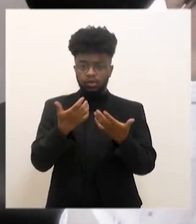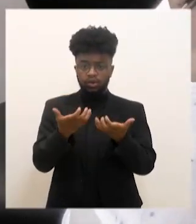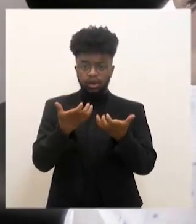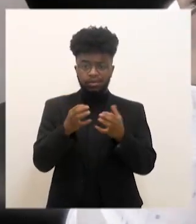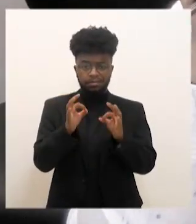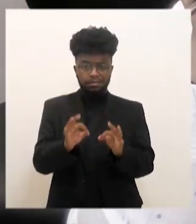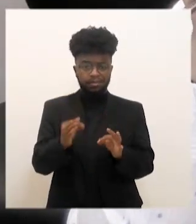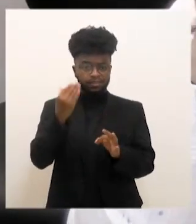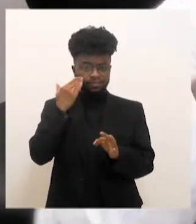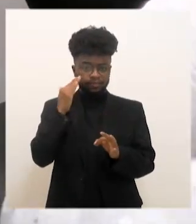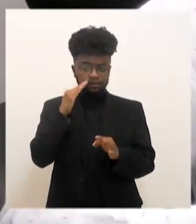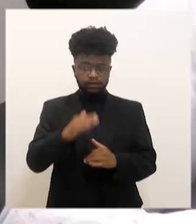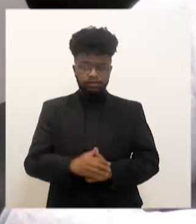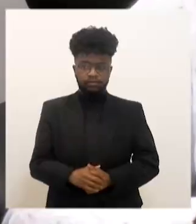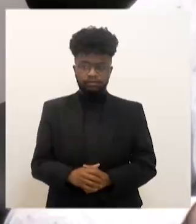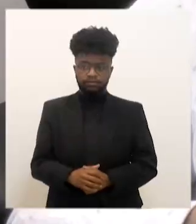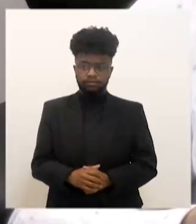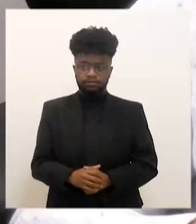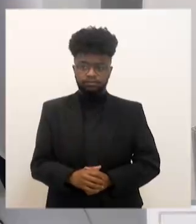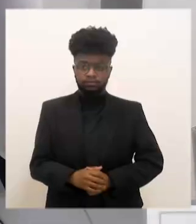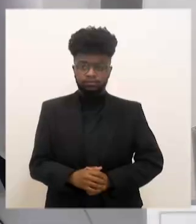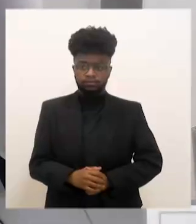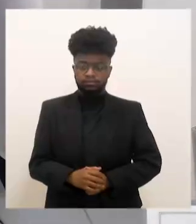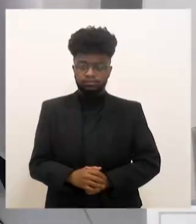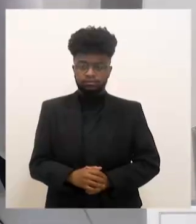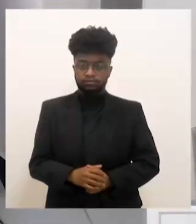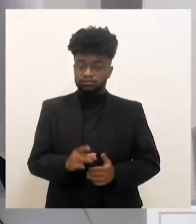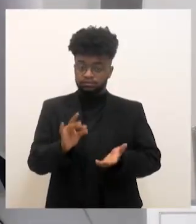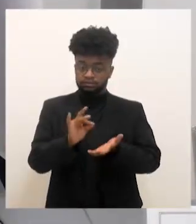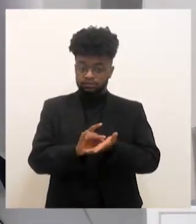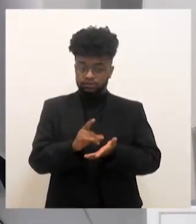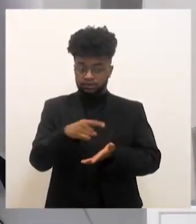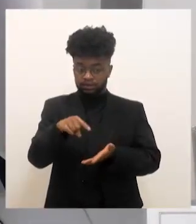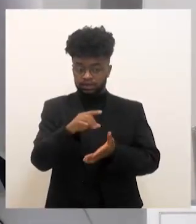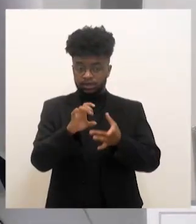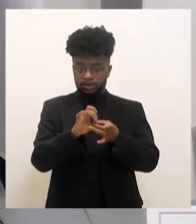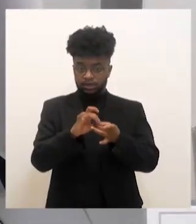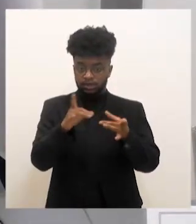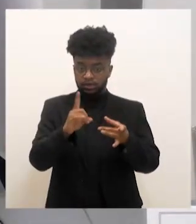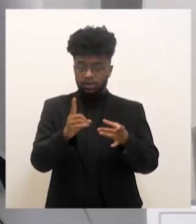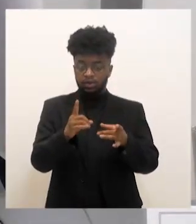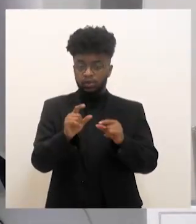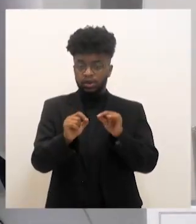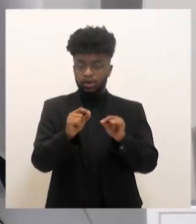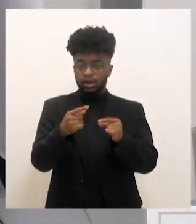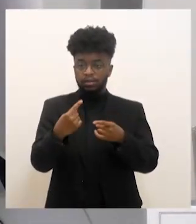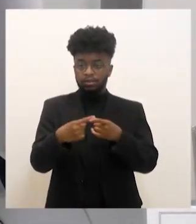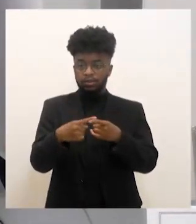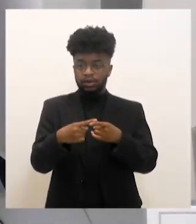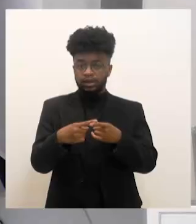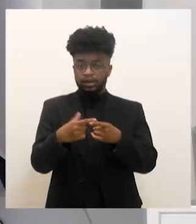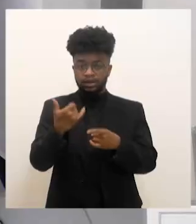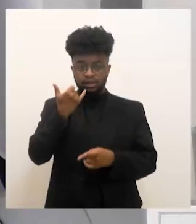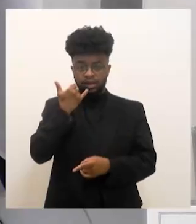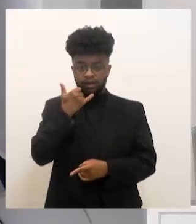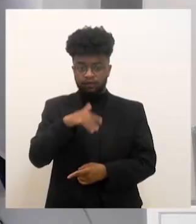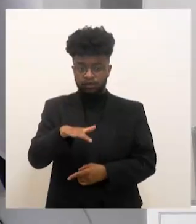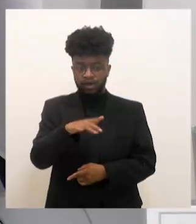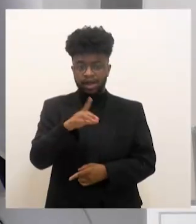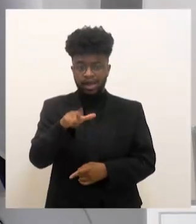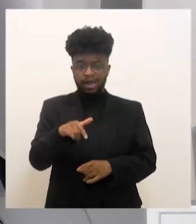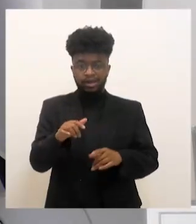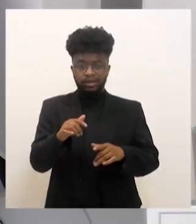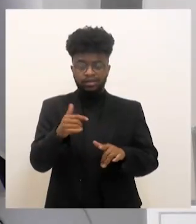fato, compreender. Na verdade, o que nos deixa apto a legislar é porque o serviço de telecomunicações é um serviço concessionado,